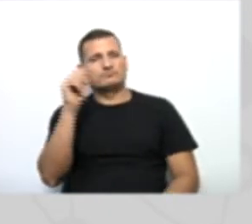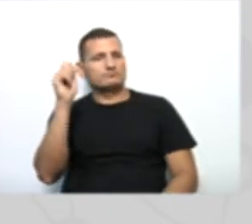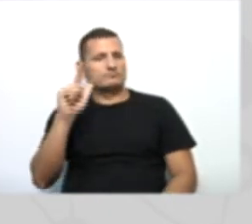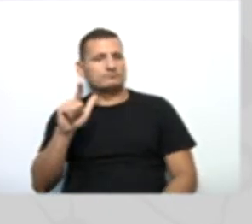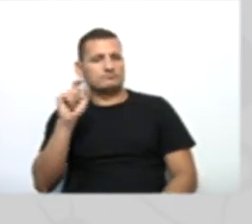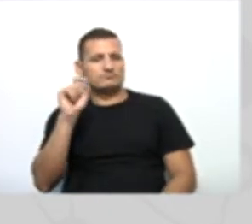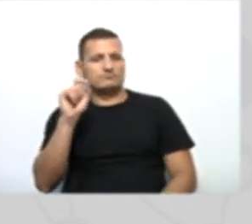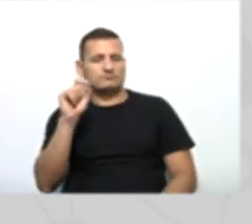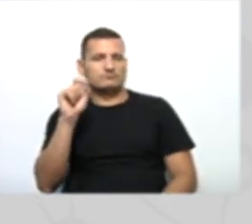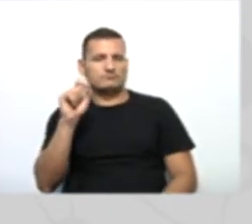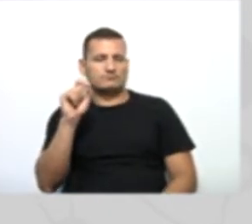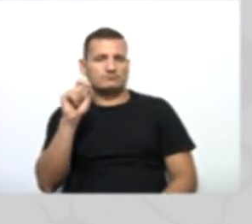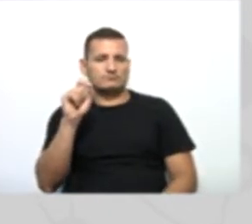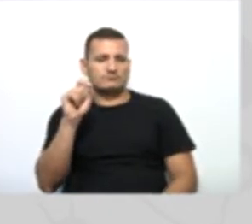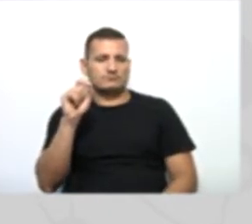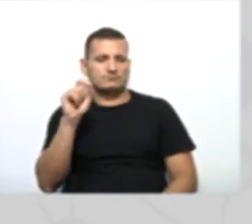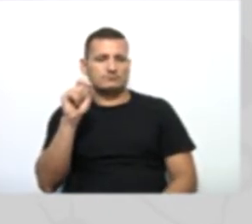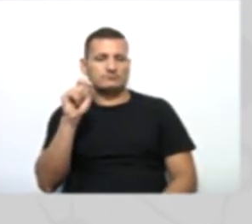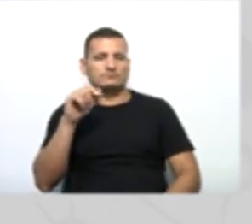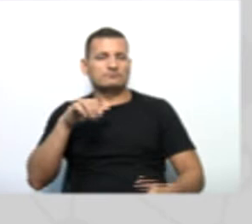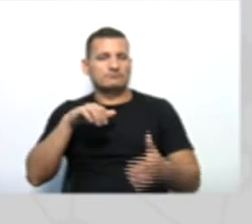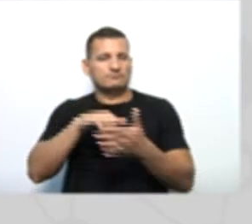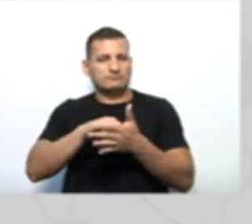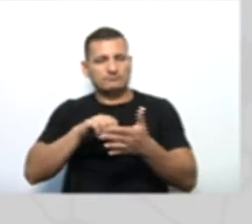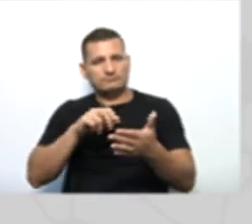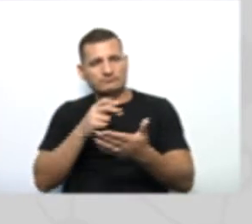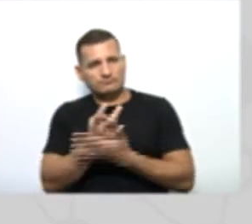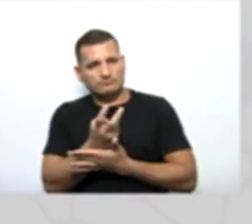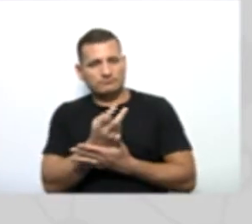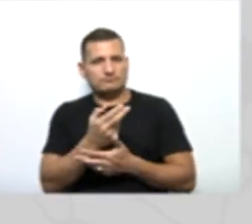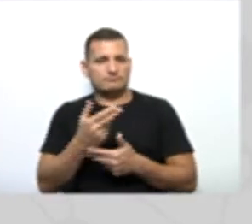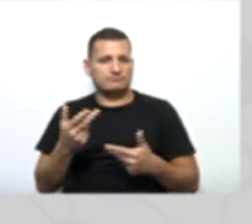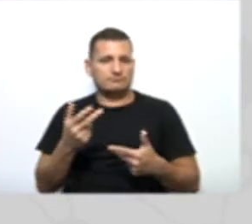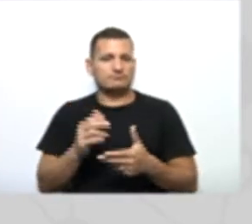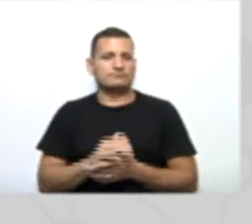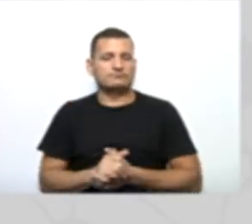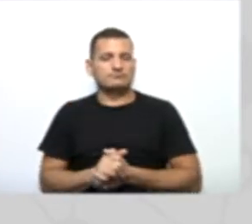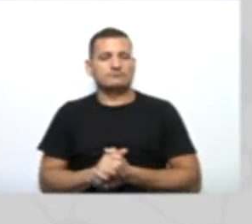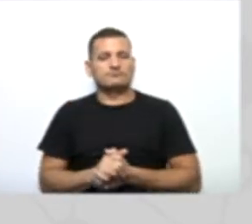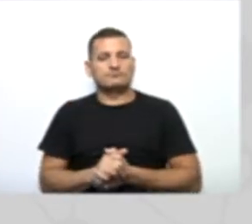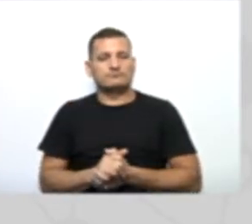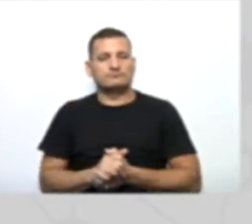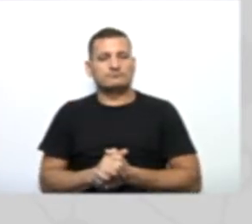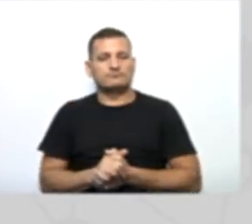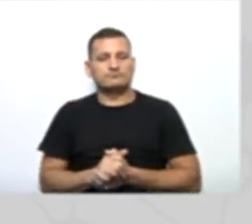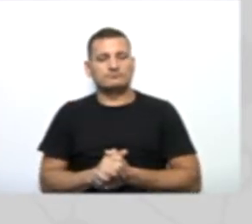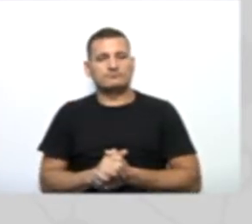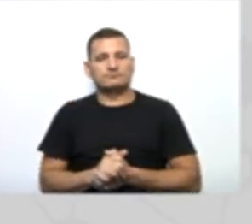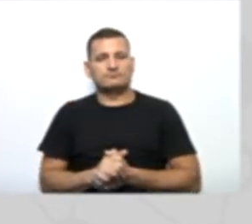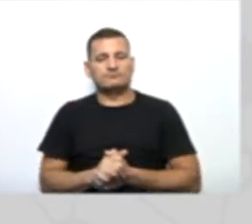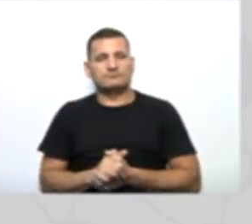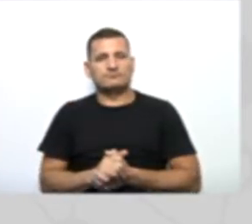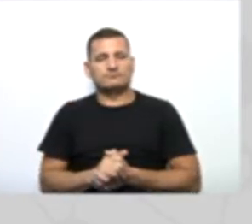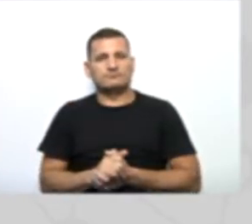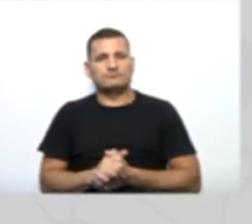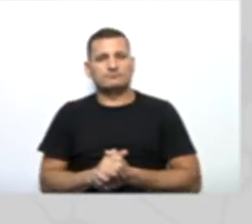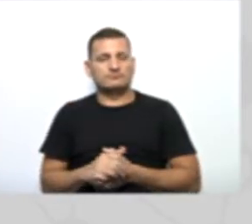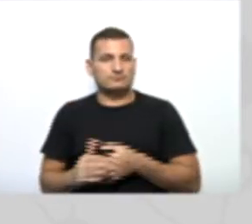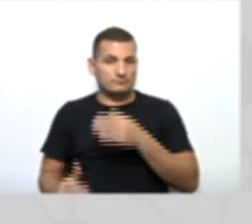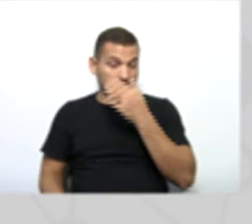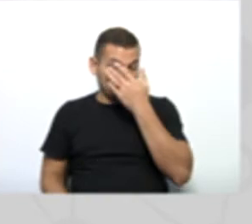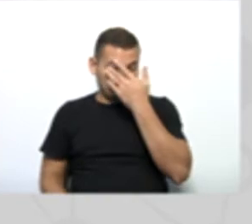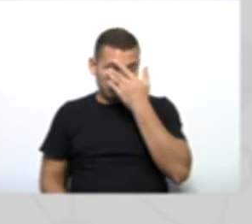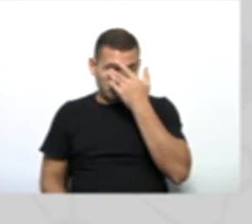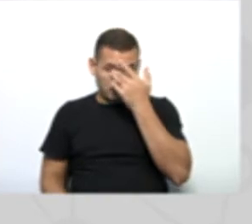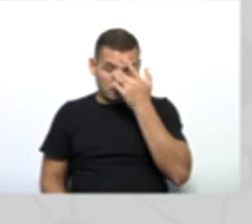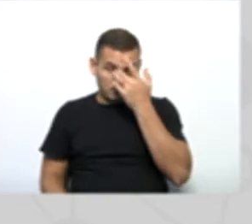quê, professor? Não tô lembrado mais não, ó. Lembra aí? Risco azul. Ah, é aquele risco lá de